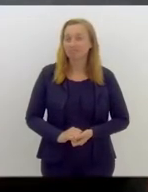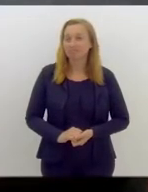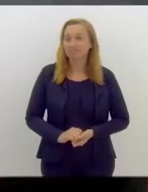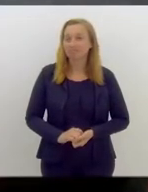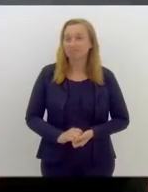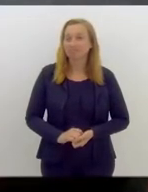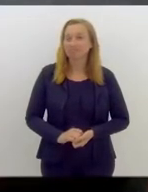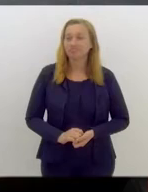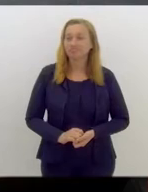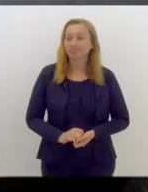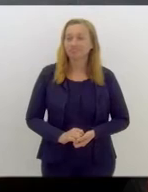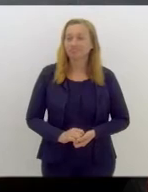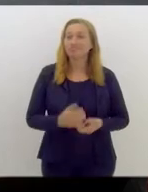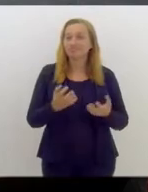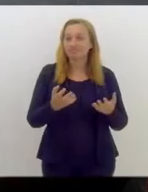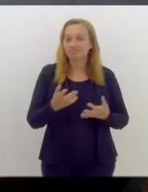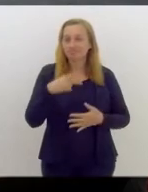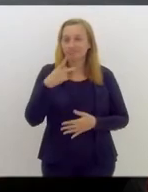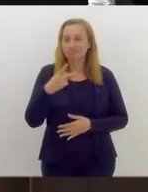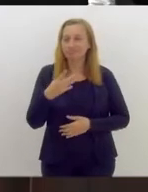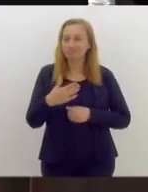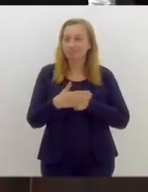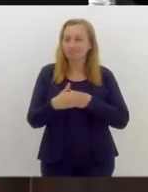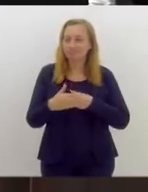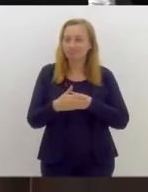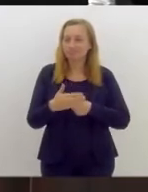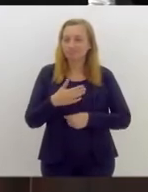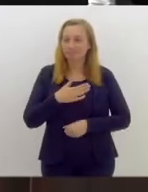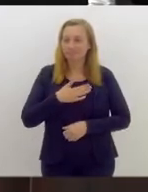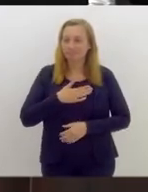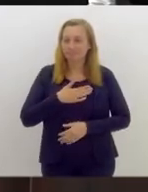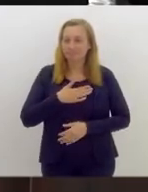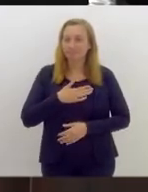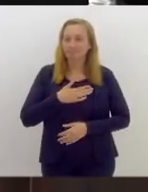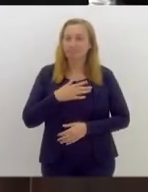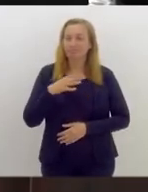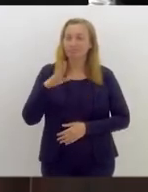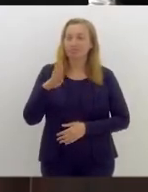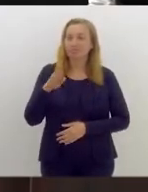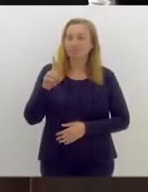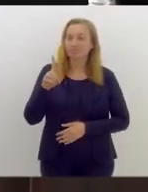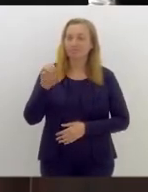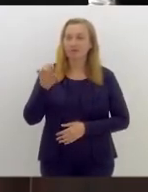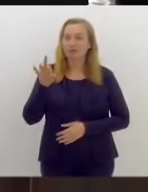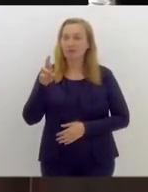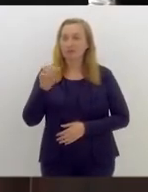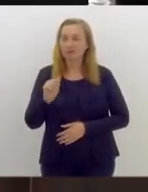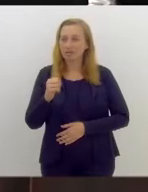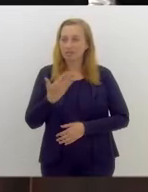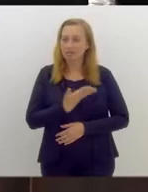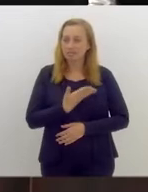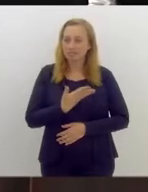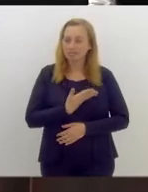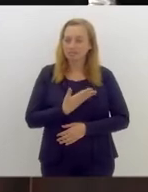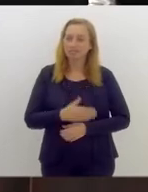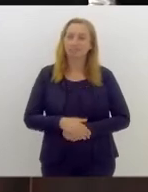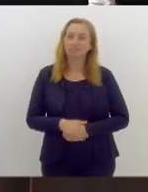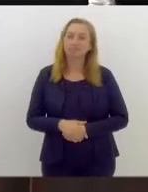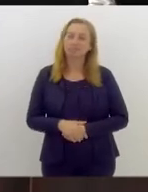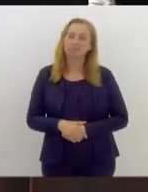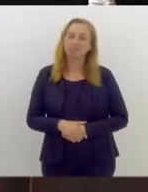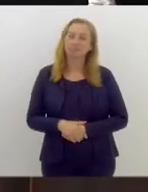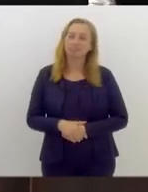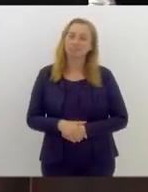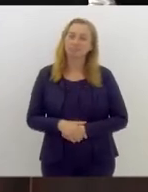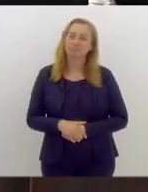Eu quero frisar aqui o meu carinho pela Cabo Débora, que é minha colega de patente. E